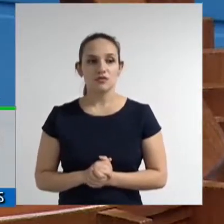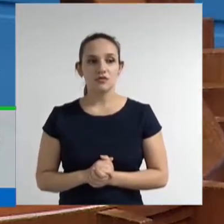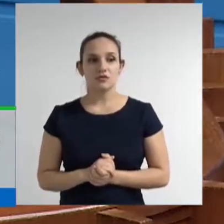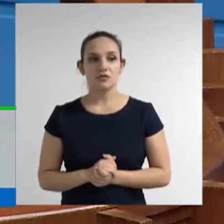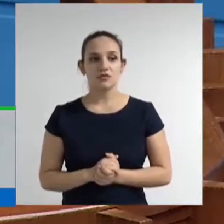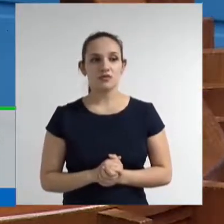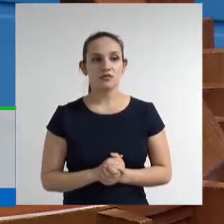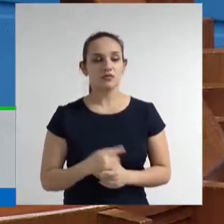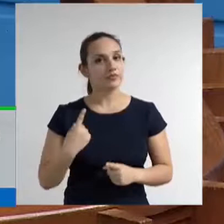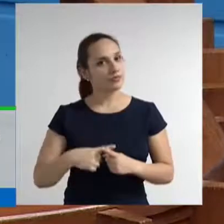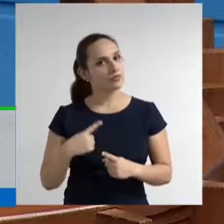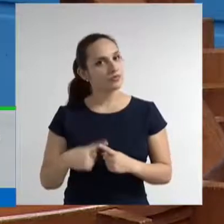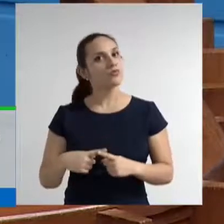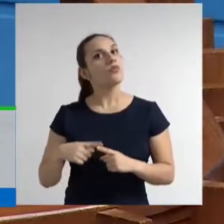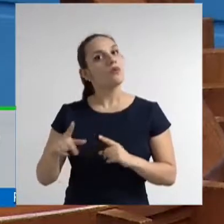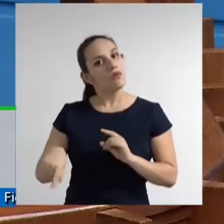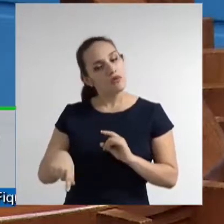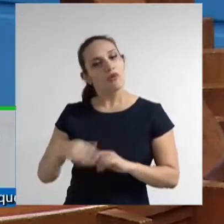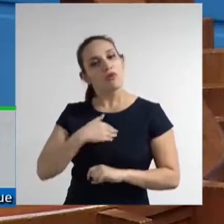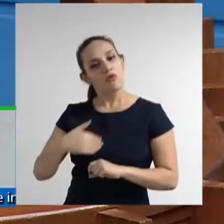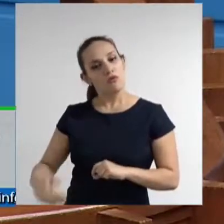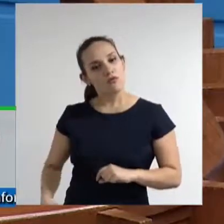e do Ministério Público.